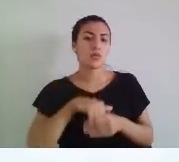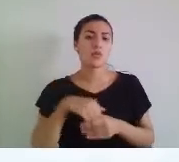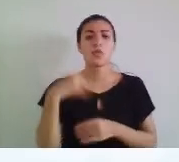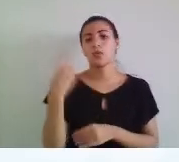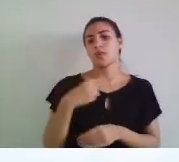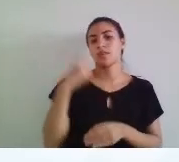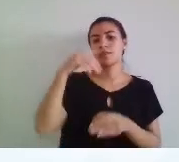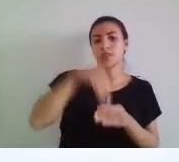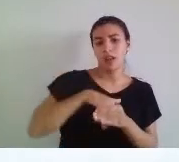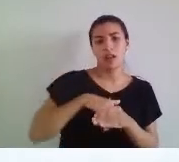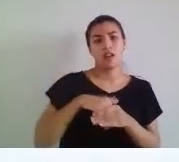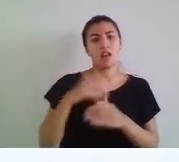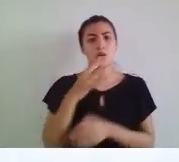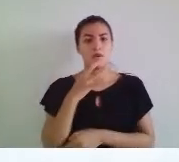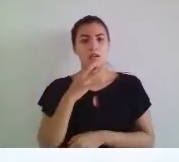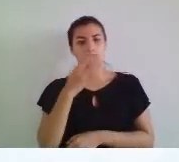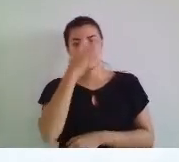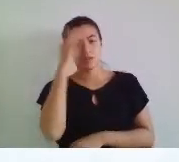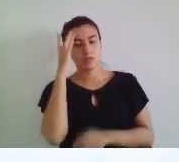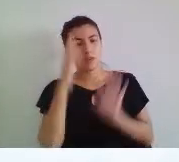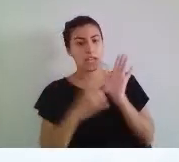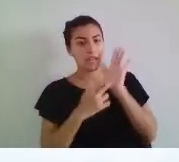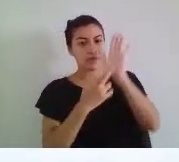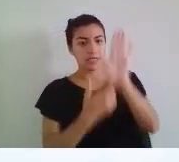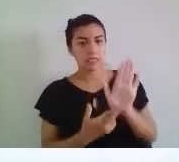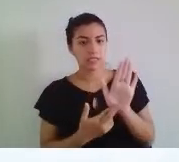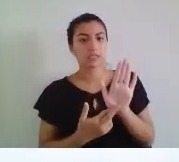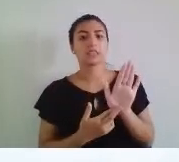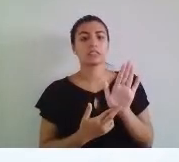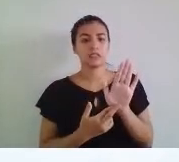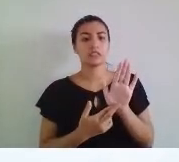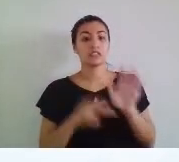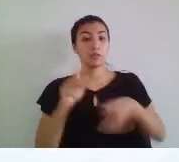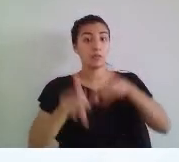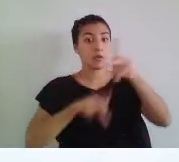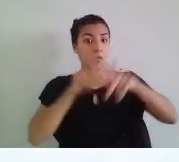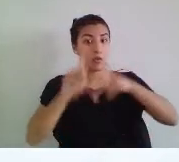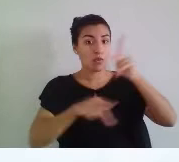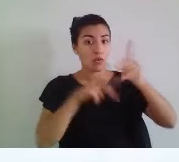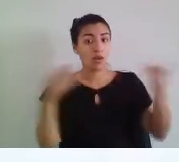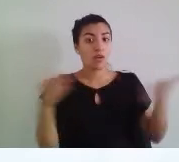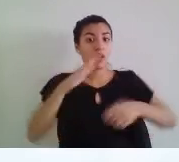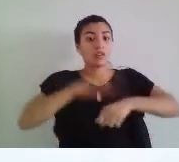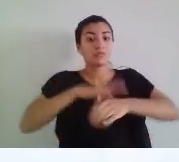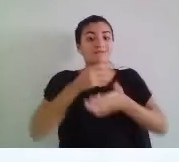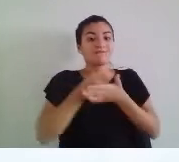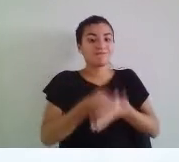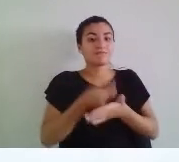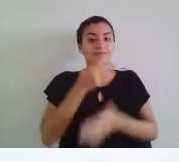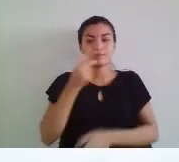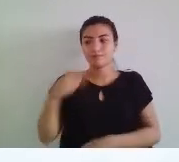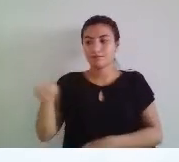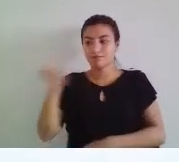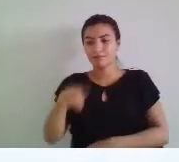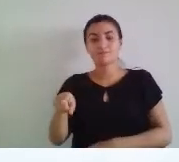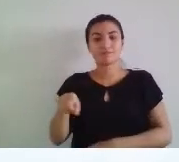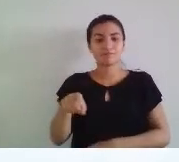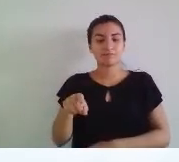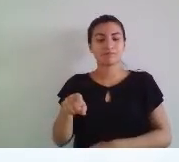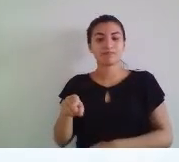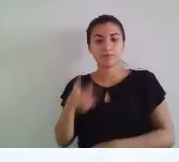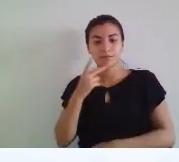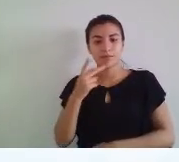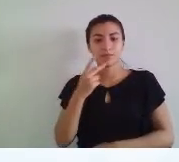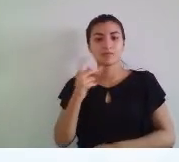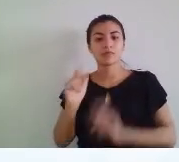você conhece algum representante do povo, é hora de exigir, de falar com ele, de cobrar institucionalmente